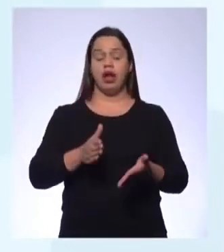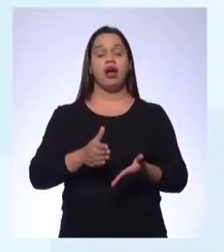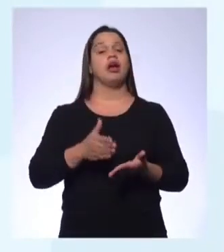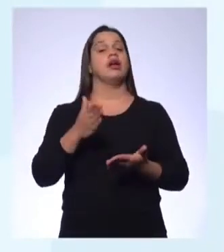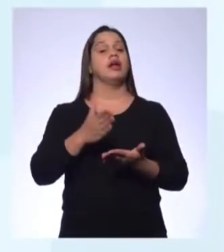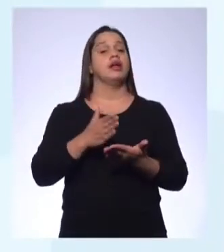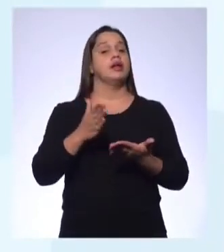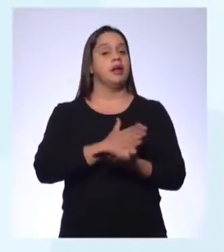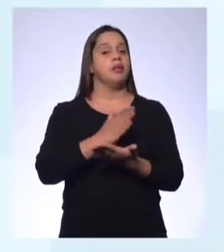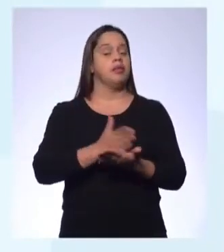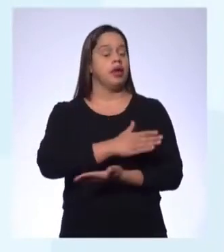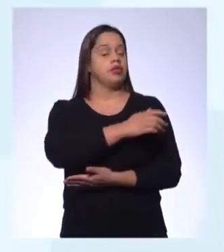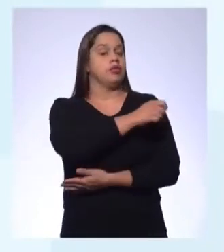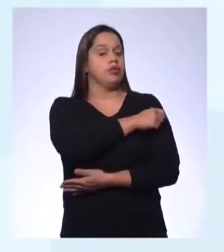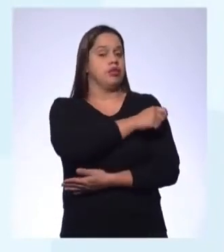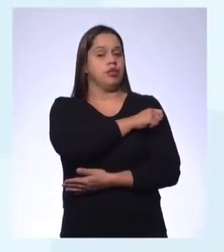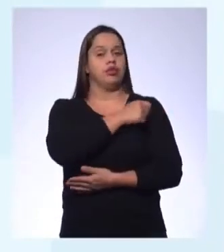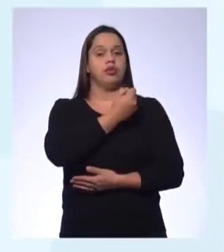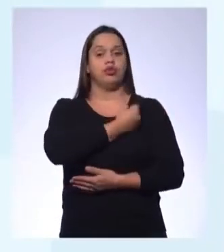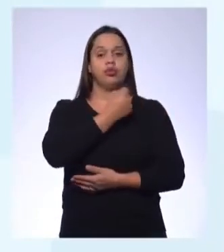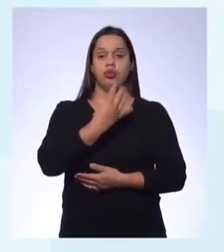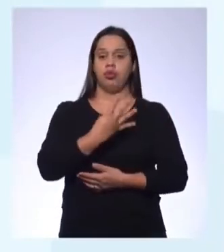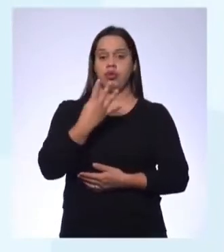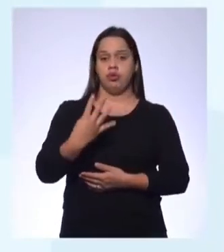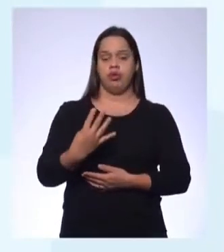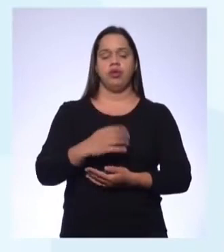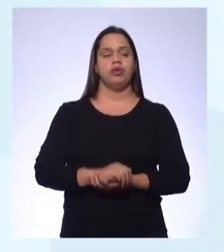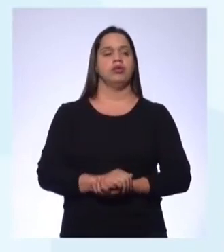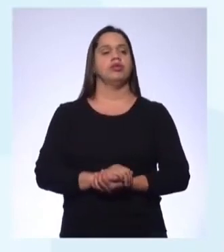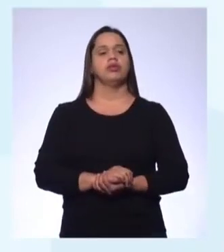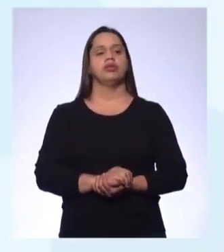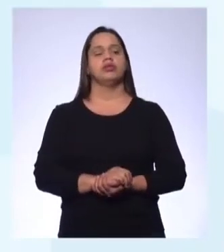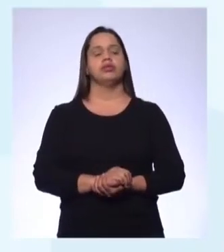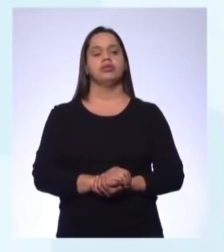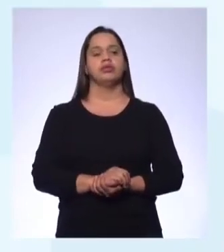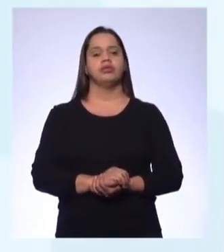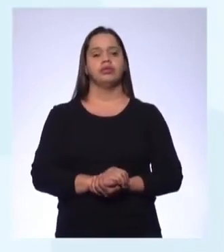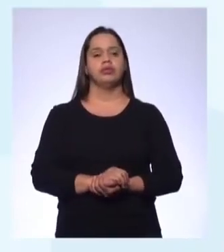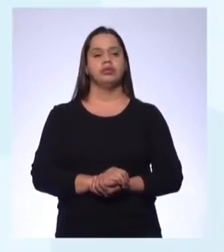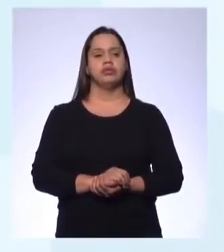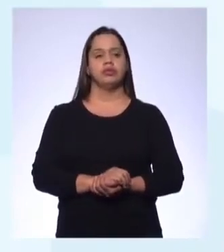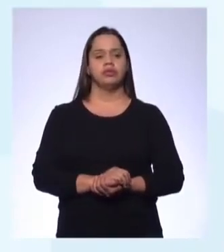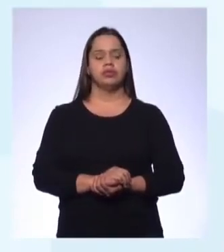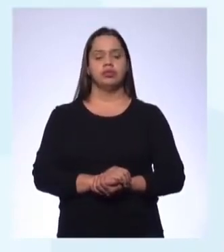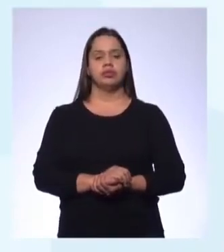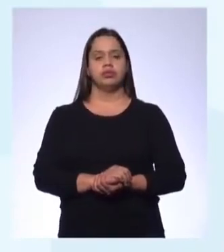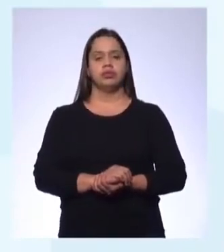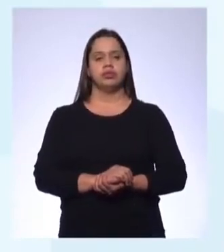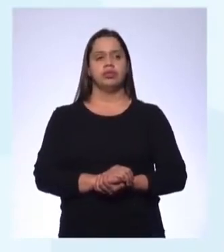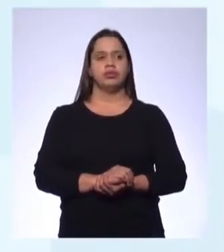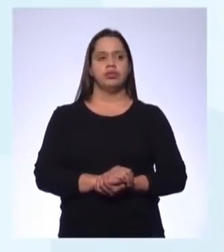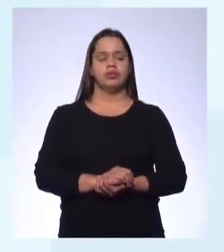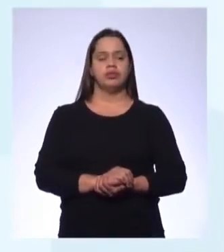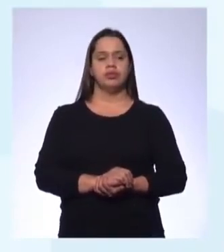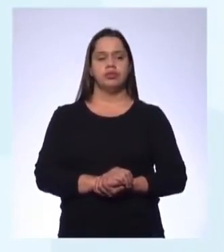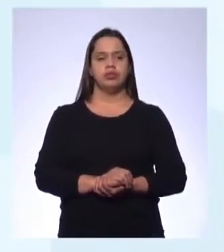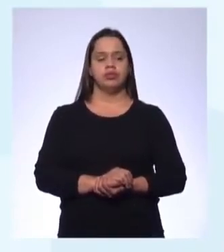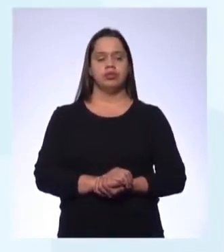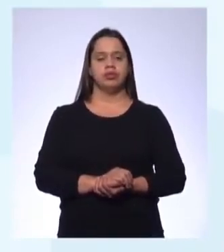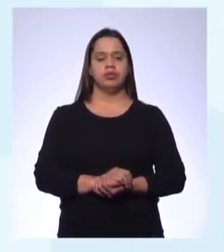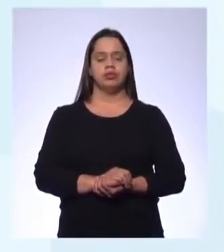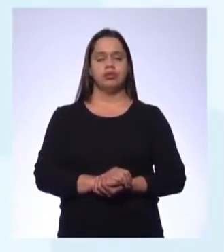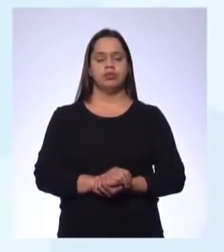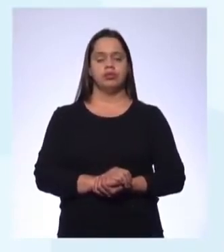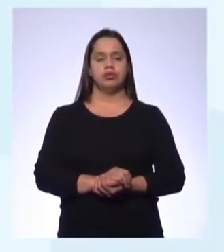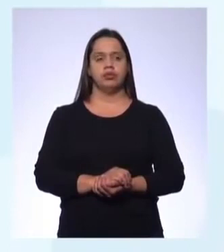página 44 do caderno de vocês. Where? Onde? Qual era o lugar que tinha, os